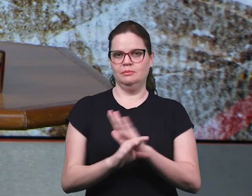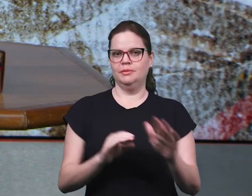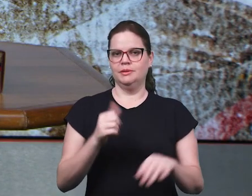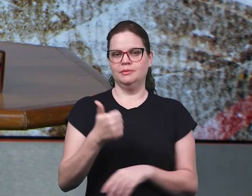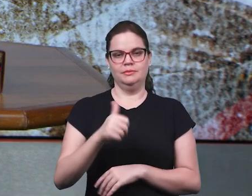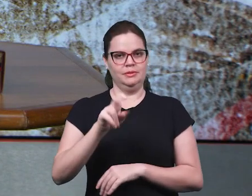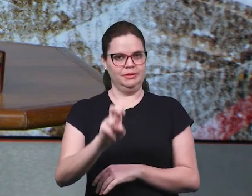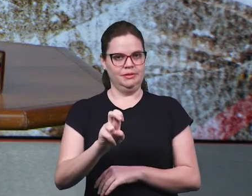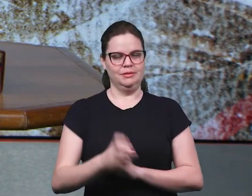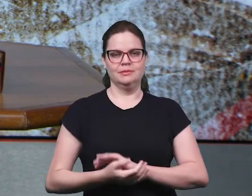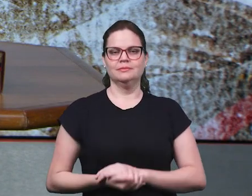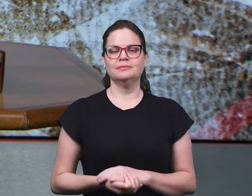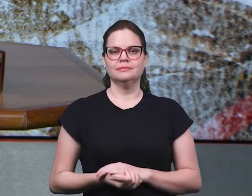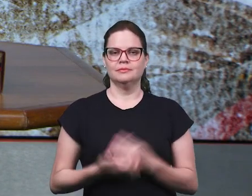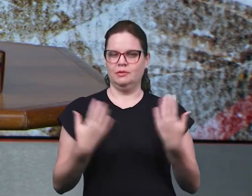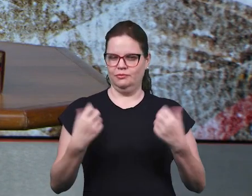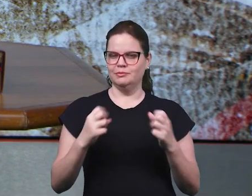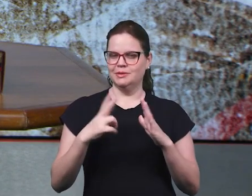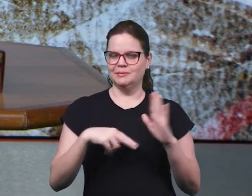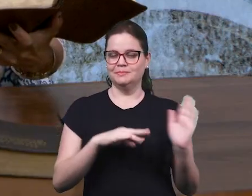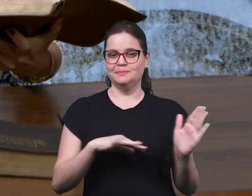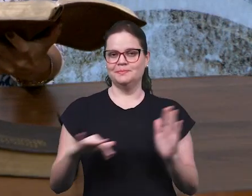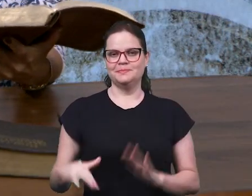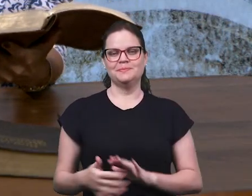capítulo 15. Vamos ler.